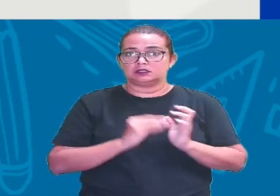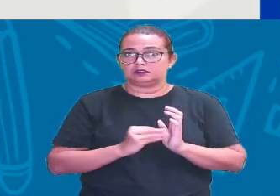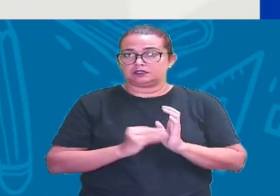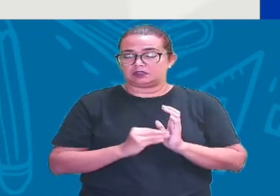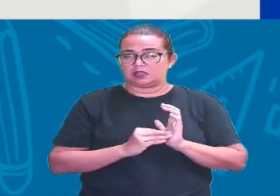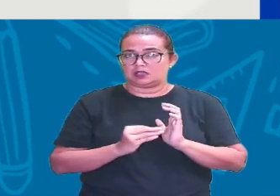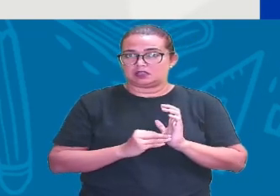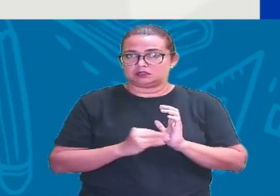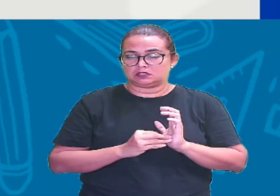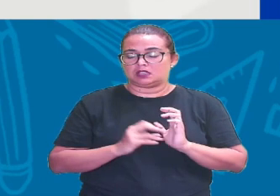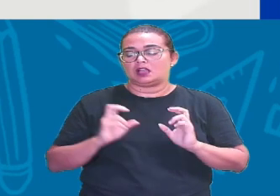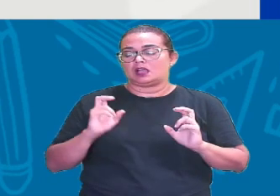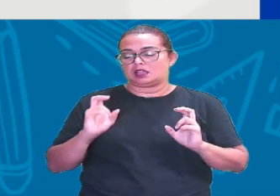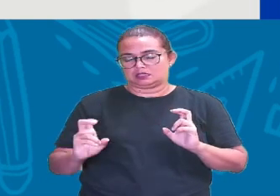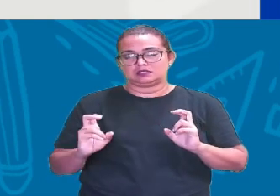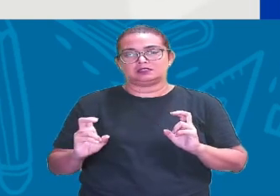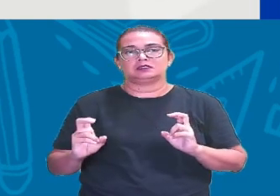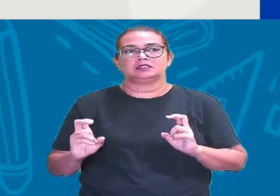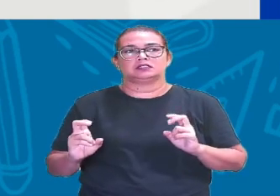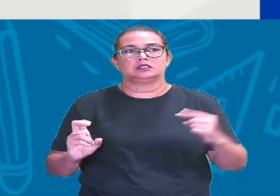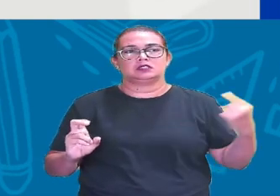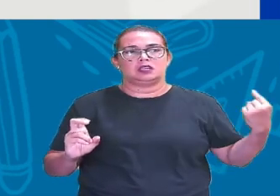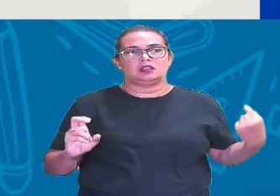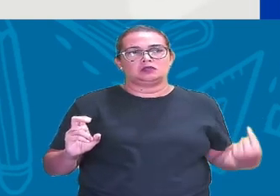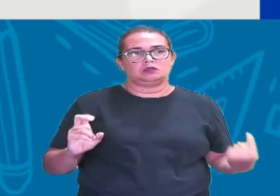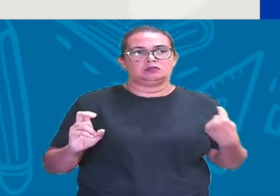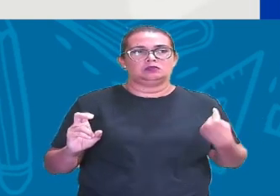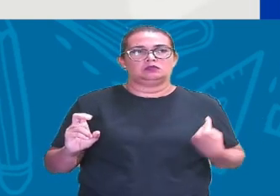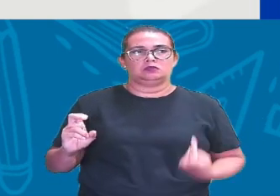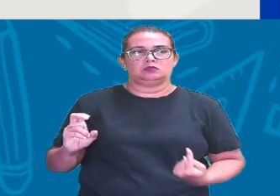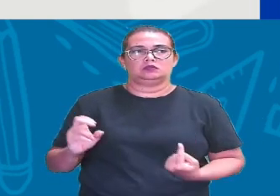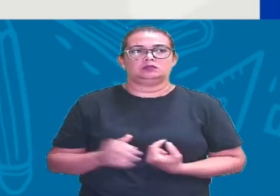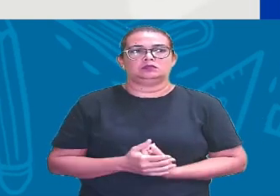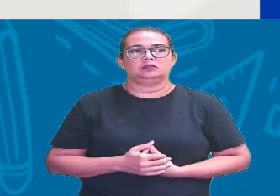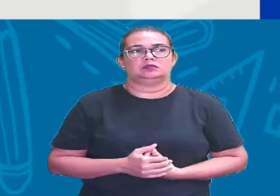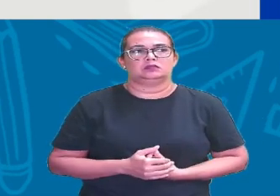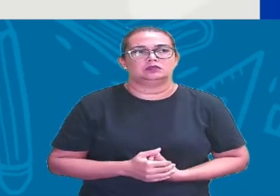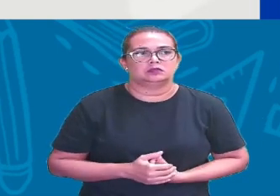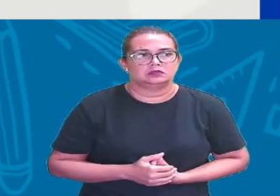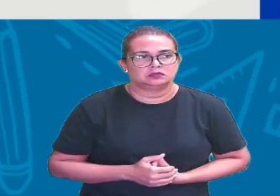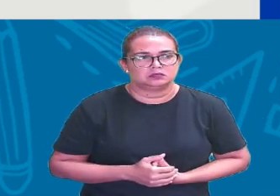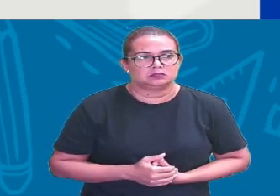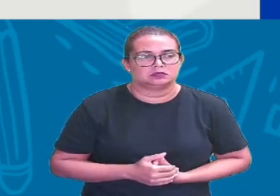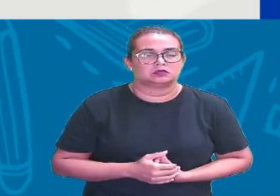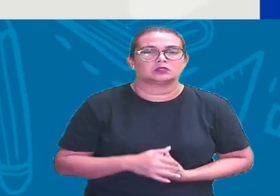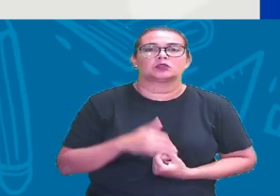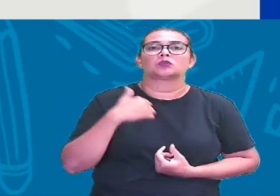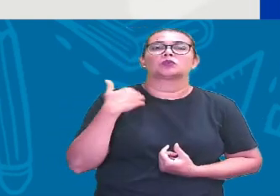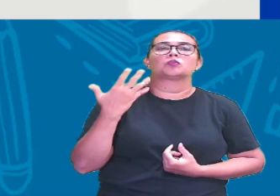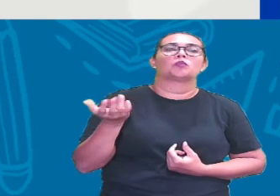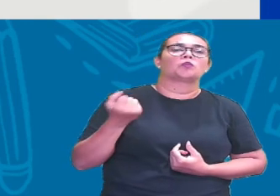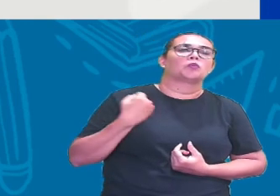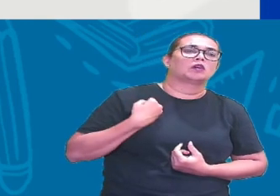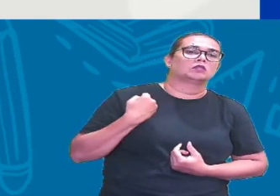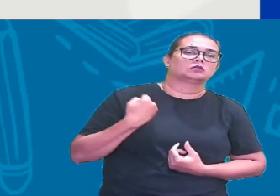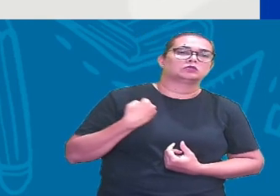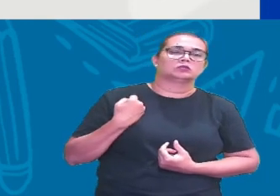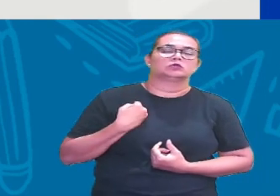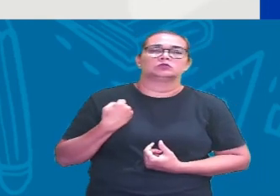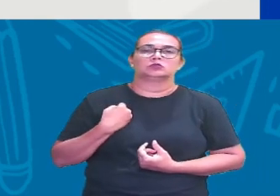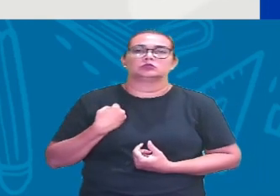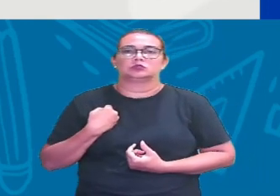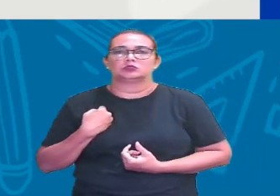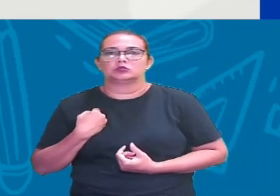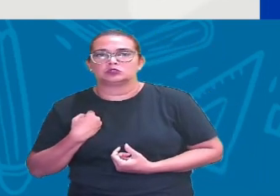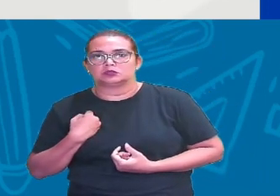o 5. 5 eu posso dividir por 5, que vai dar 1. Quais foram os números